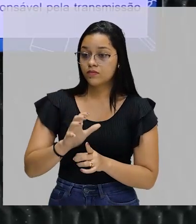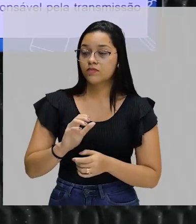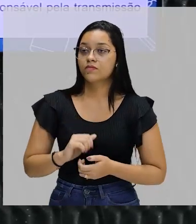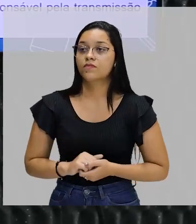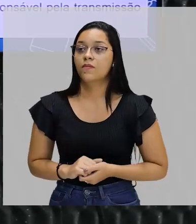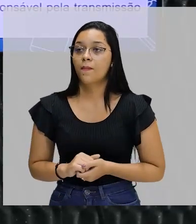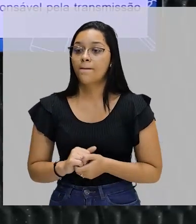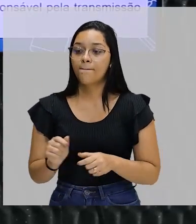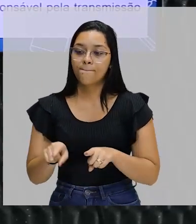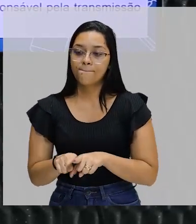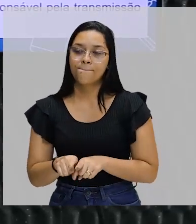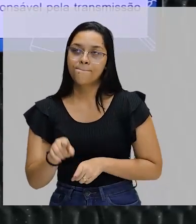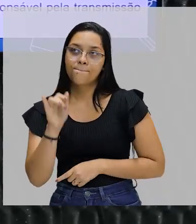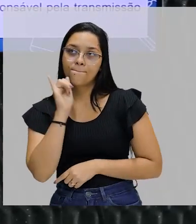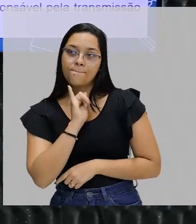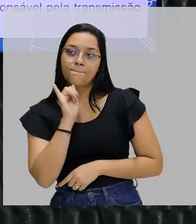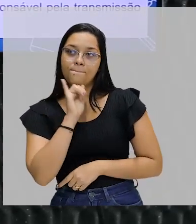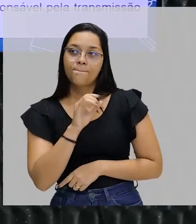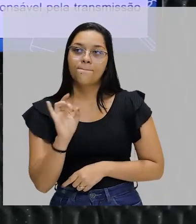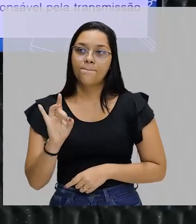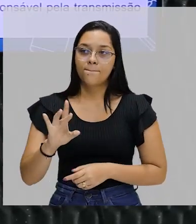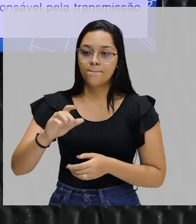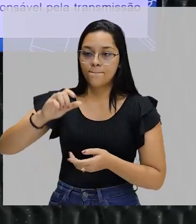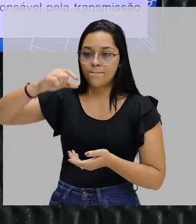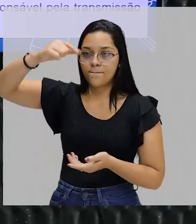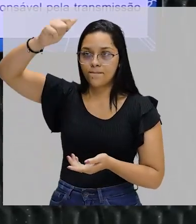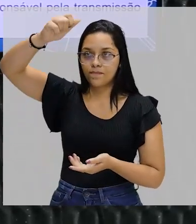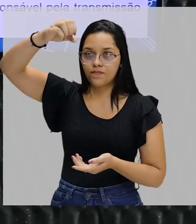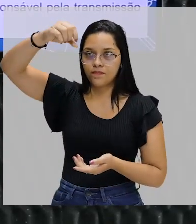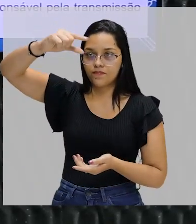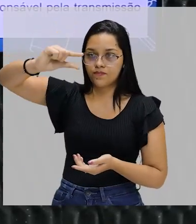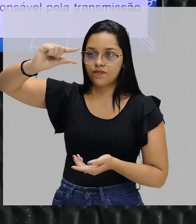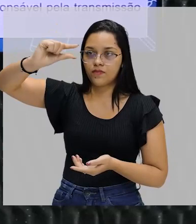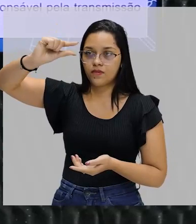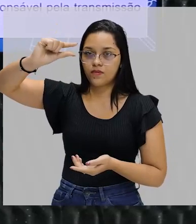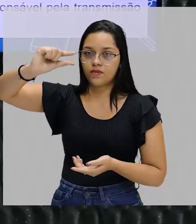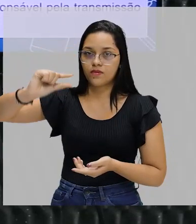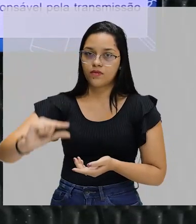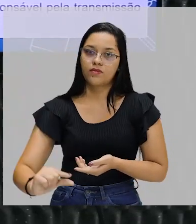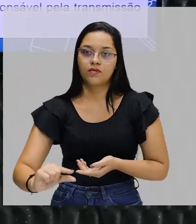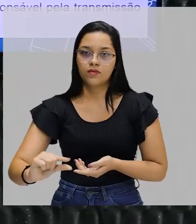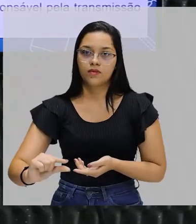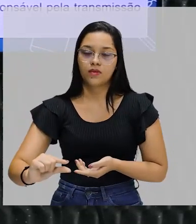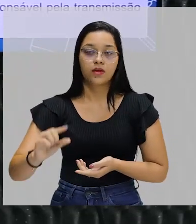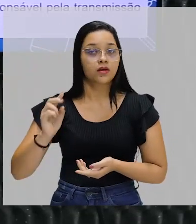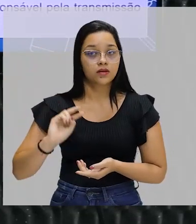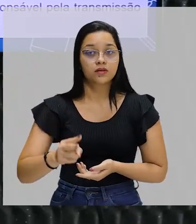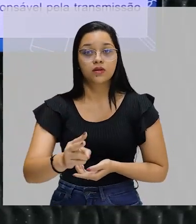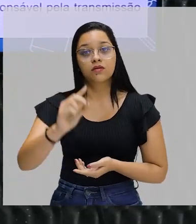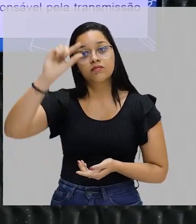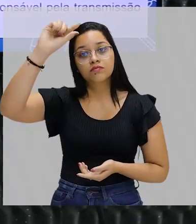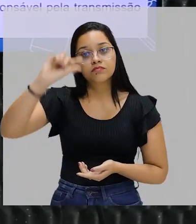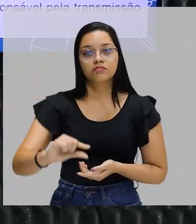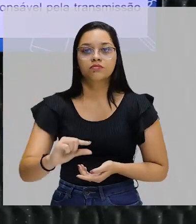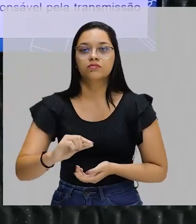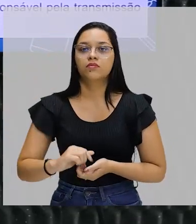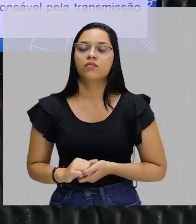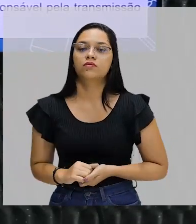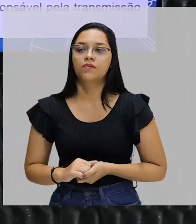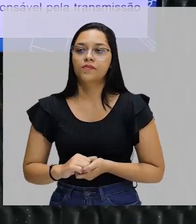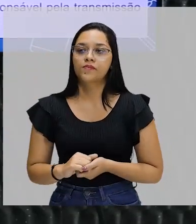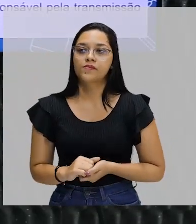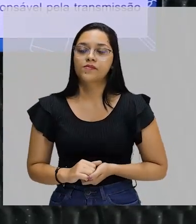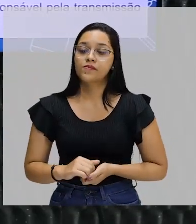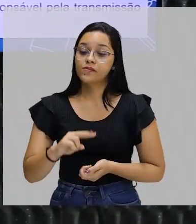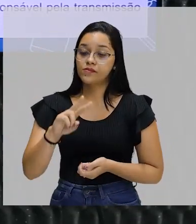tá ok? Então, por exemplo, se a gente solta um corpo, a tendência dele, logicamente, que é cair, tá certo?